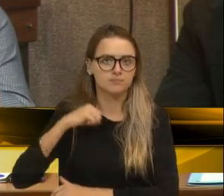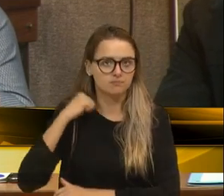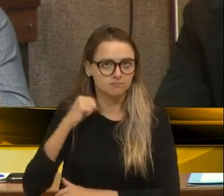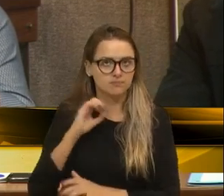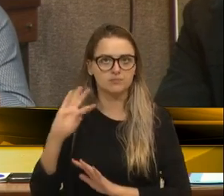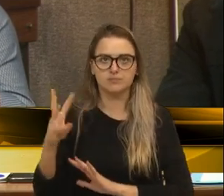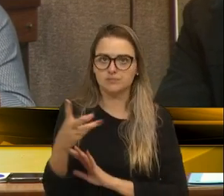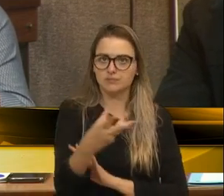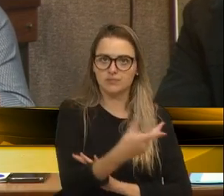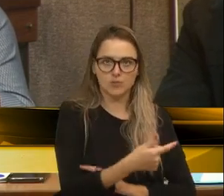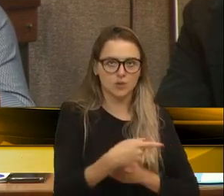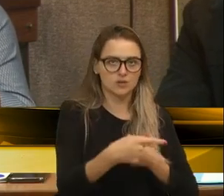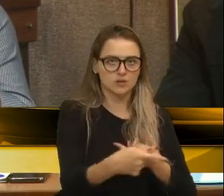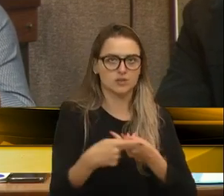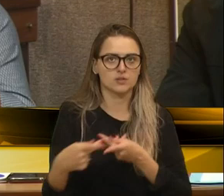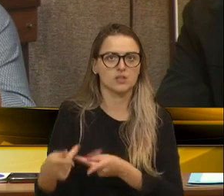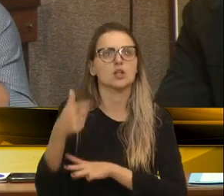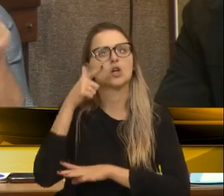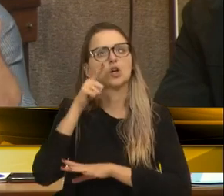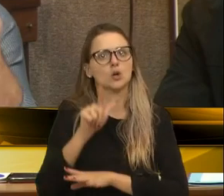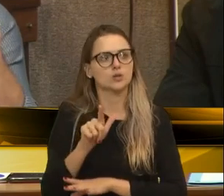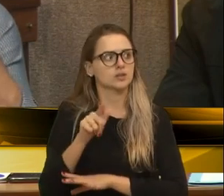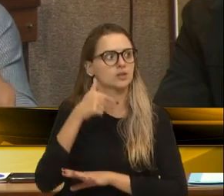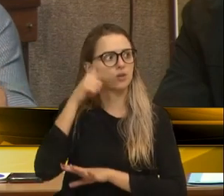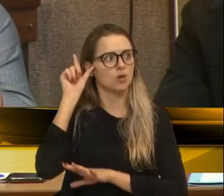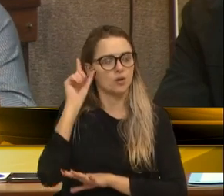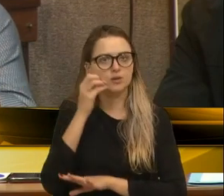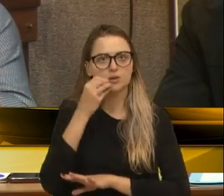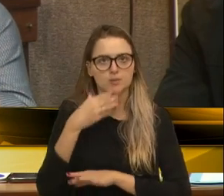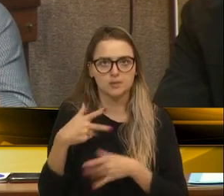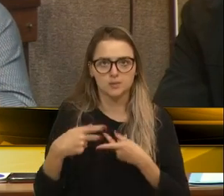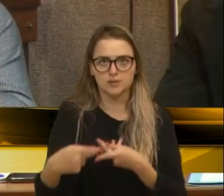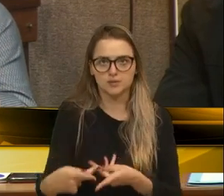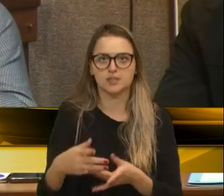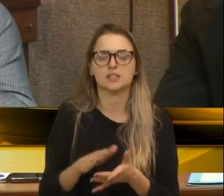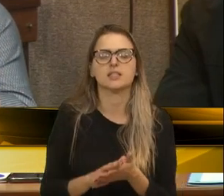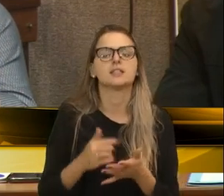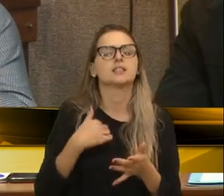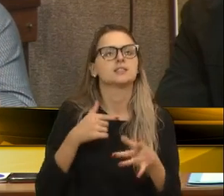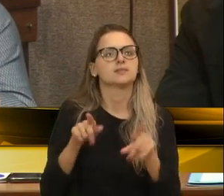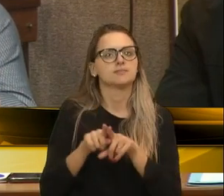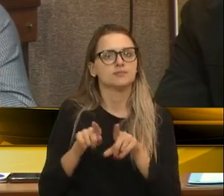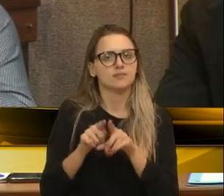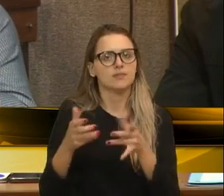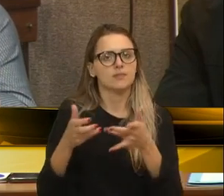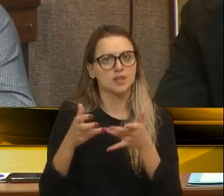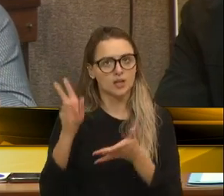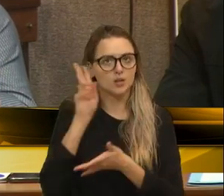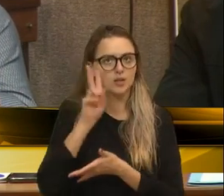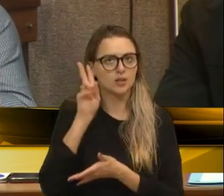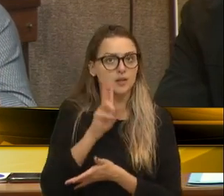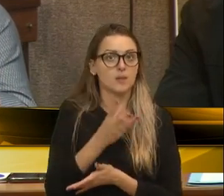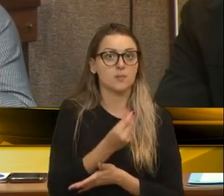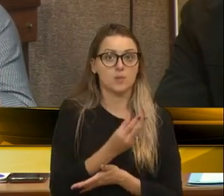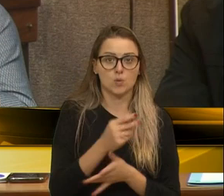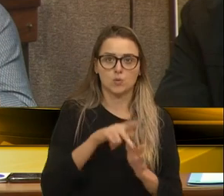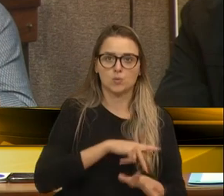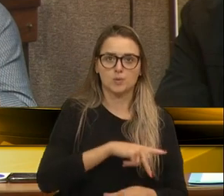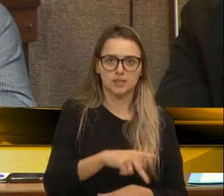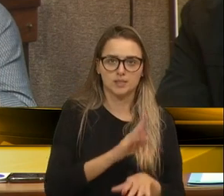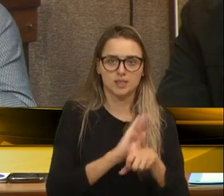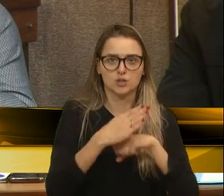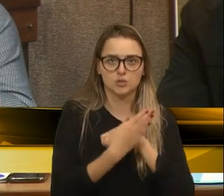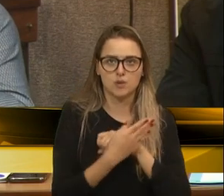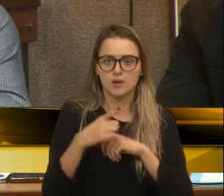todos os gabinetes que nós conseguimos ontem. Também quero lembrar aqui que muitos presidentes de bairro, morador de bairro, vêm